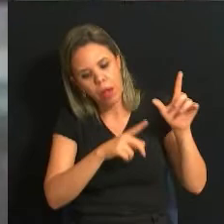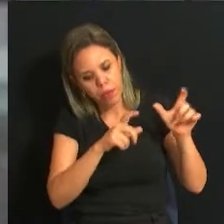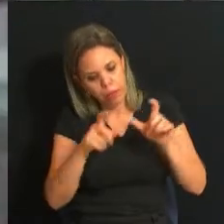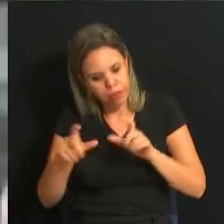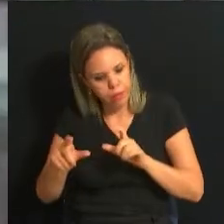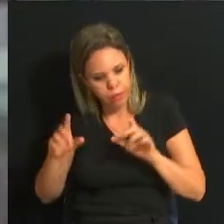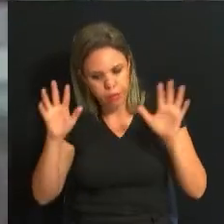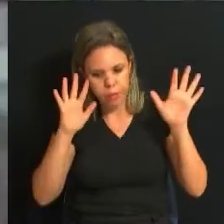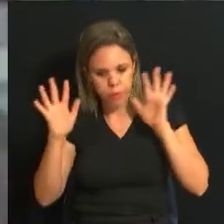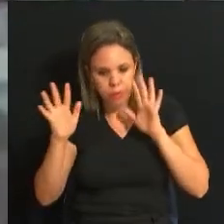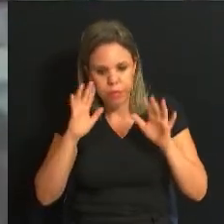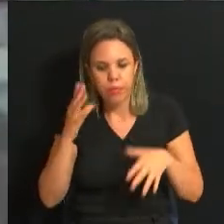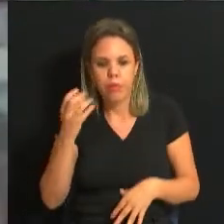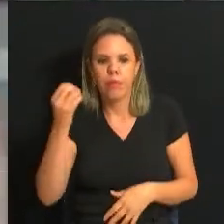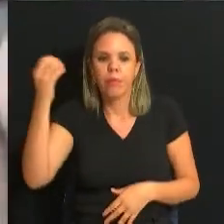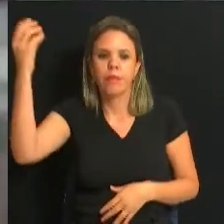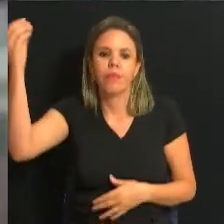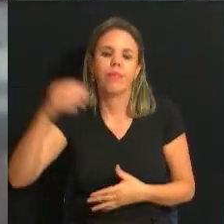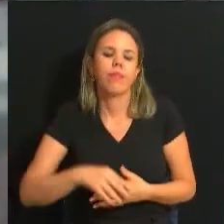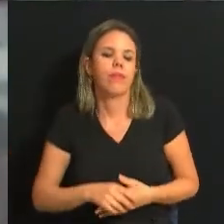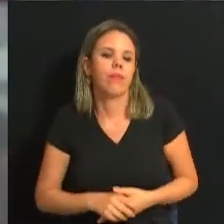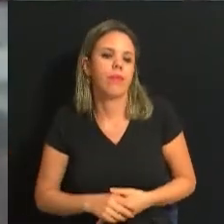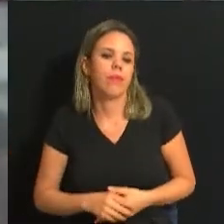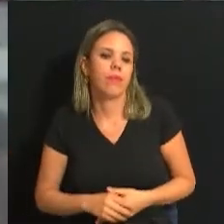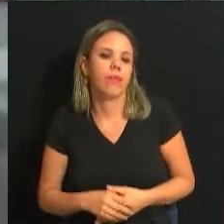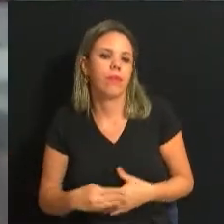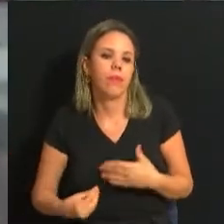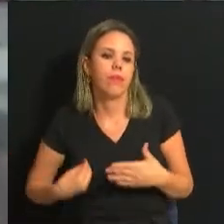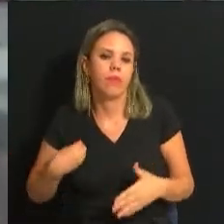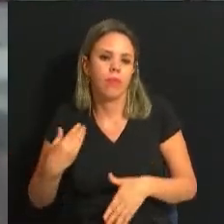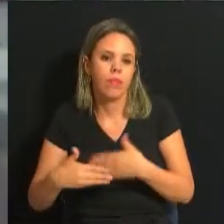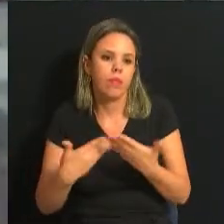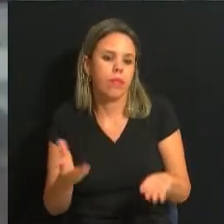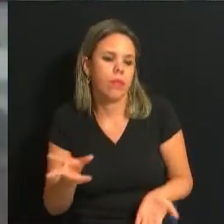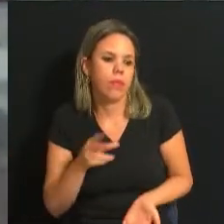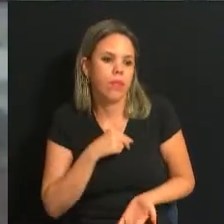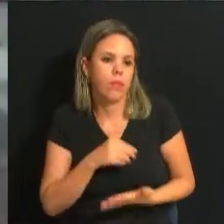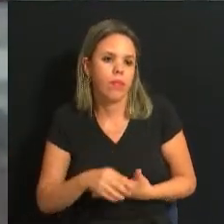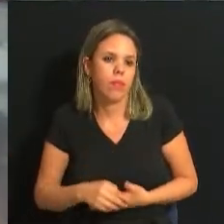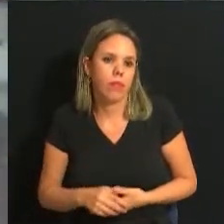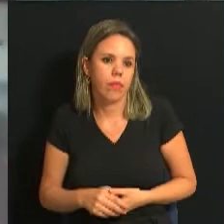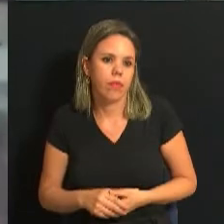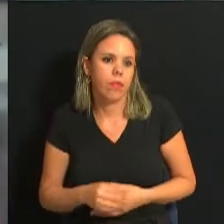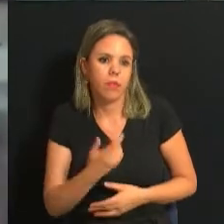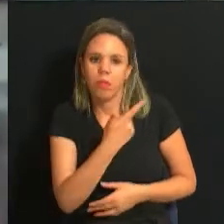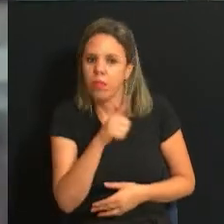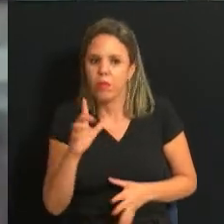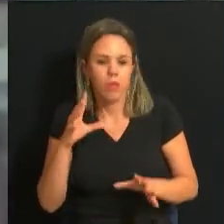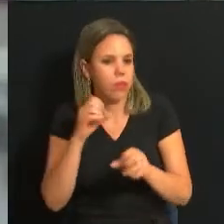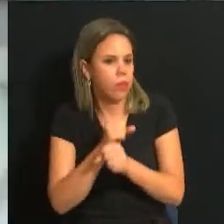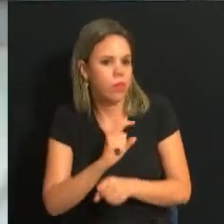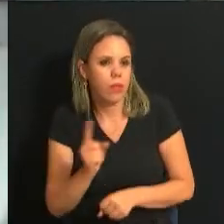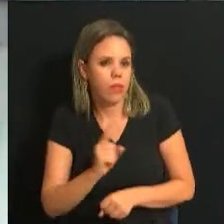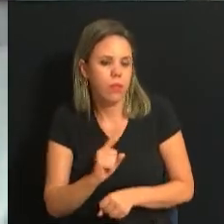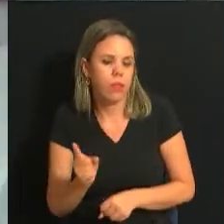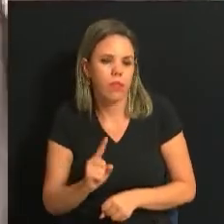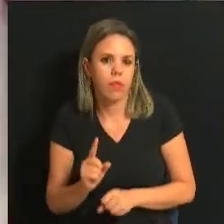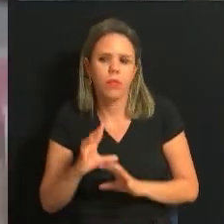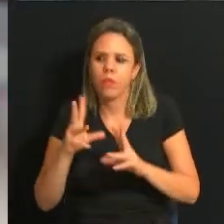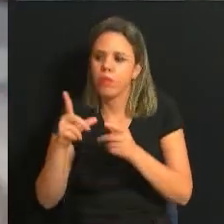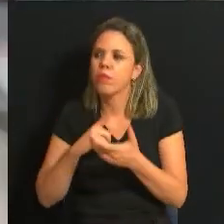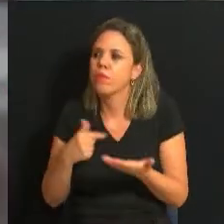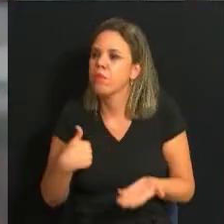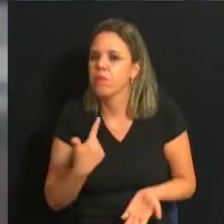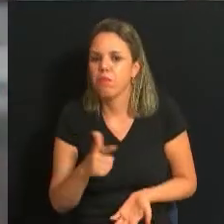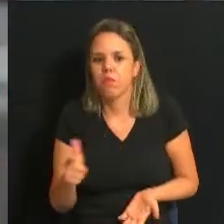paradisíacos de viagens, e você olha para a sua rotina, você pensa, puxa, eu não tenho isso tudo. Por que todo mundo tem e eu não